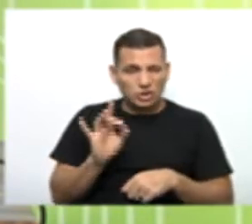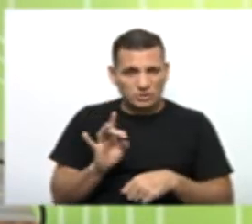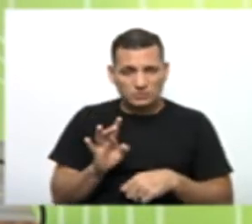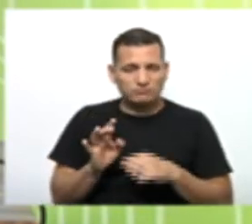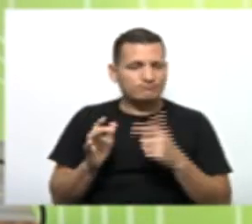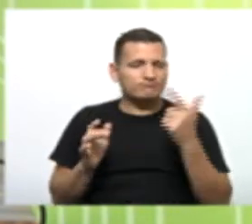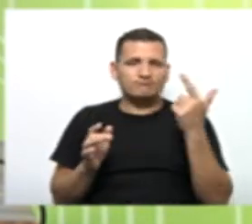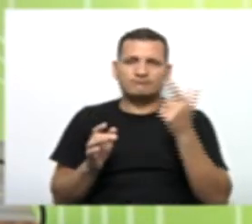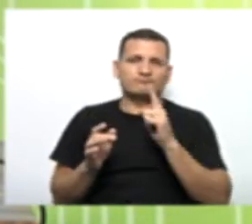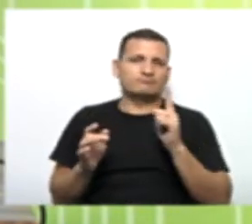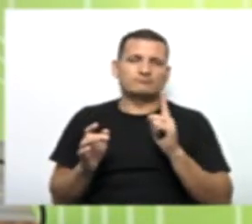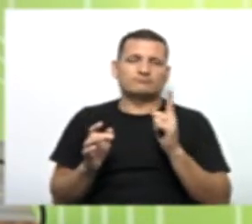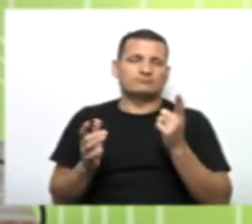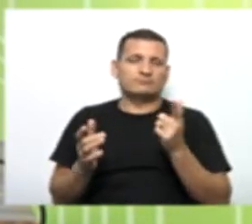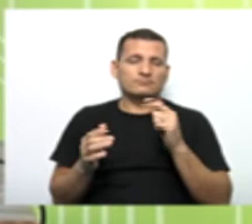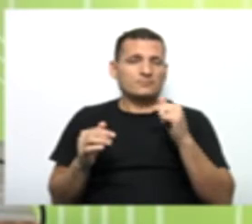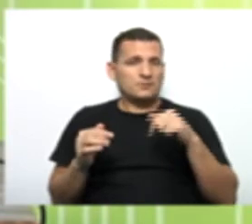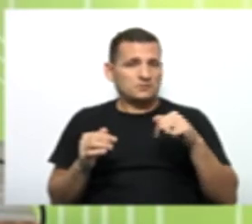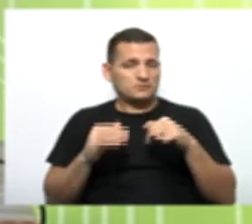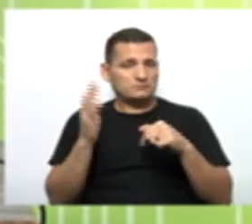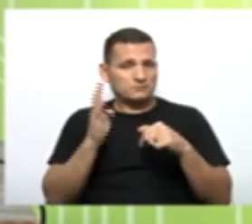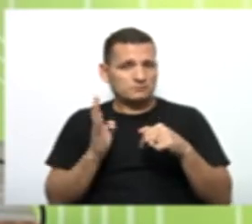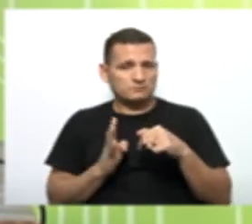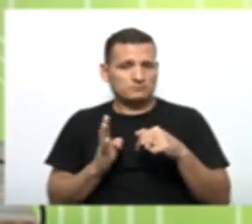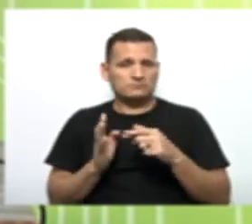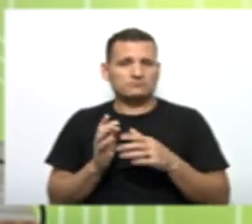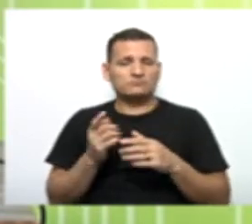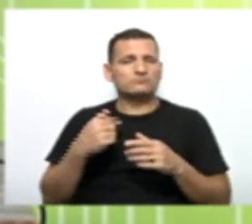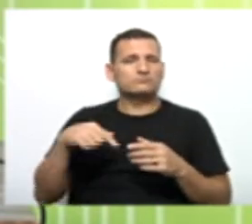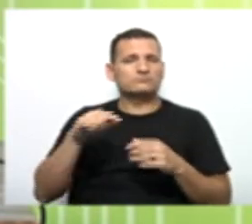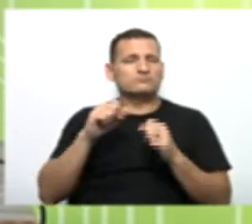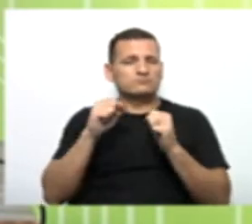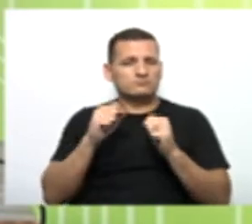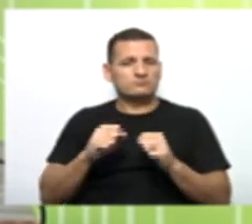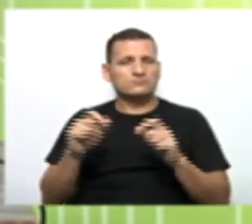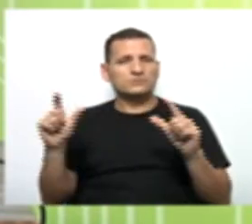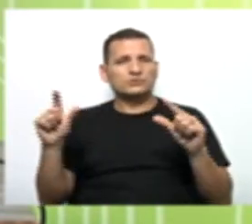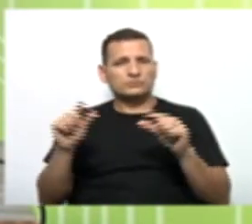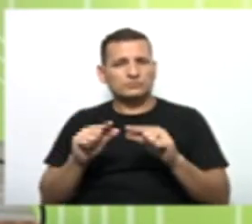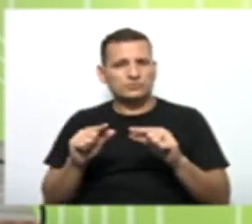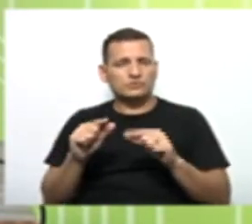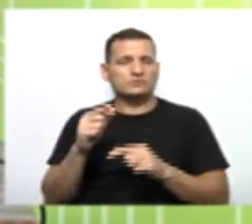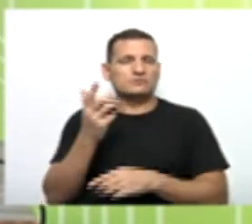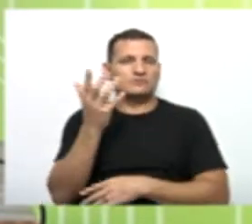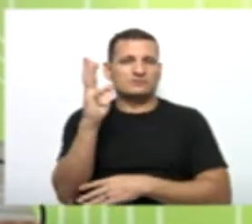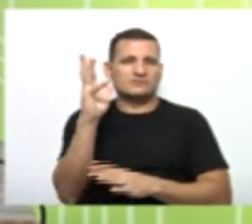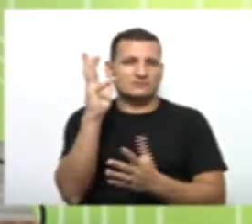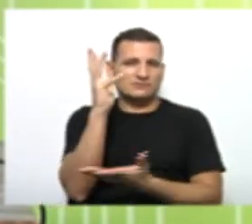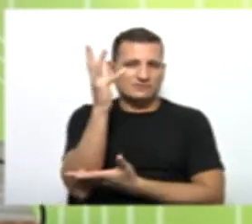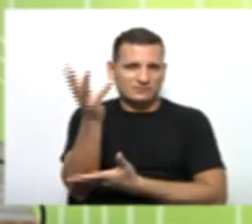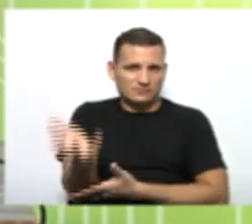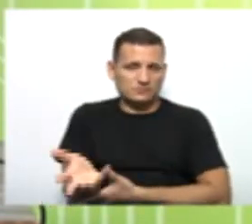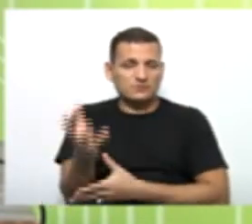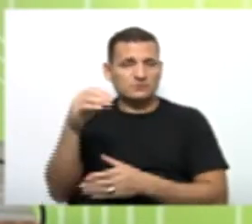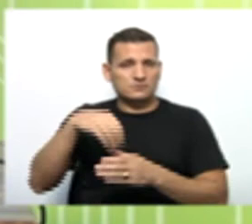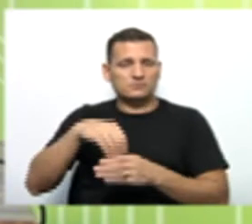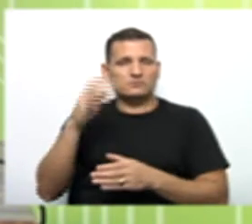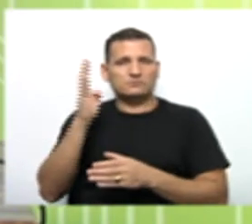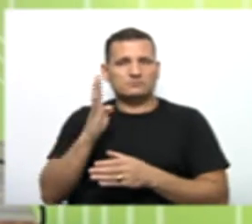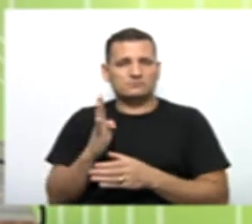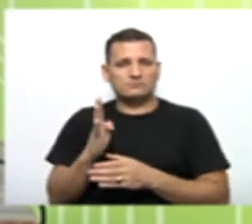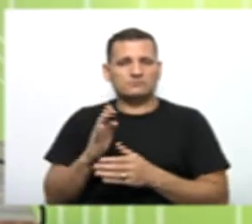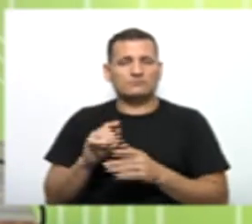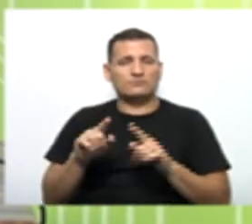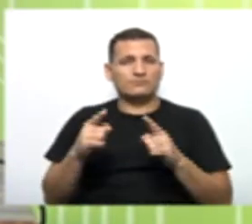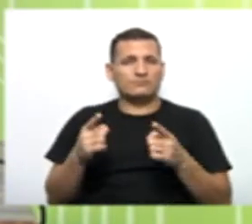É claro que aqui no Brasil nós podemos reduzir o desmatamento dentro do nosso país. Mas,